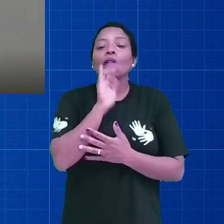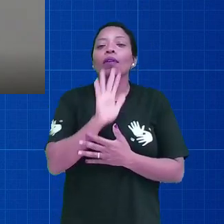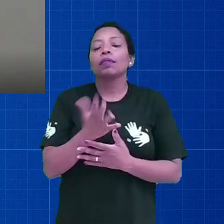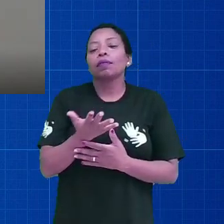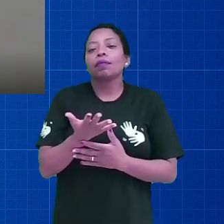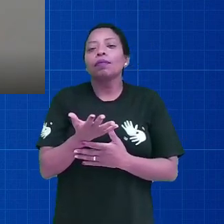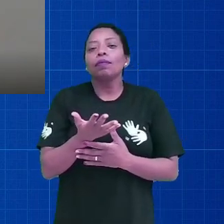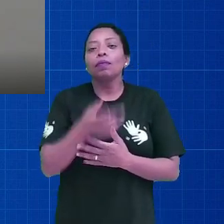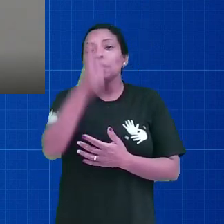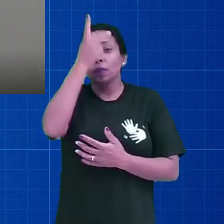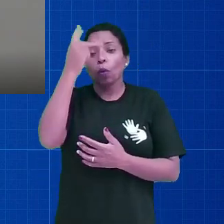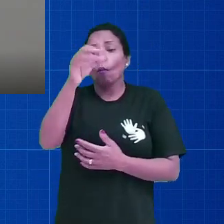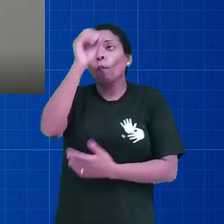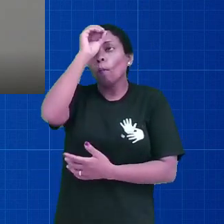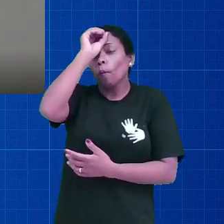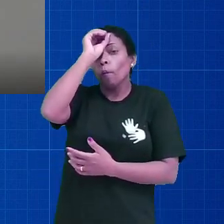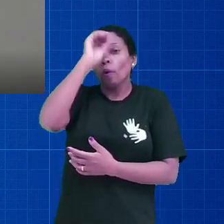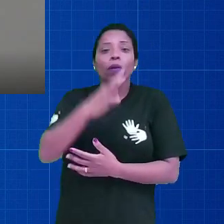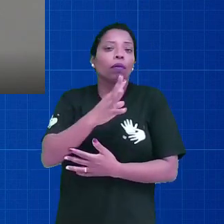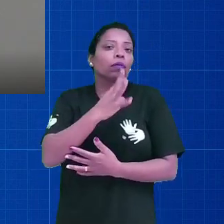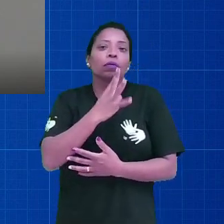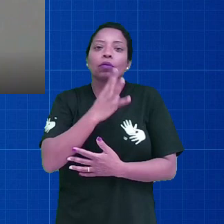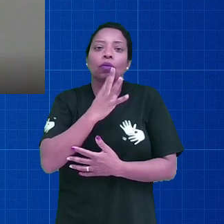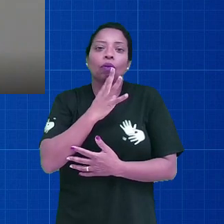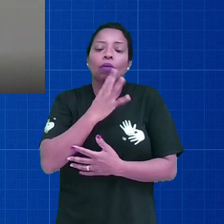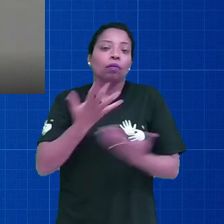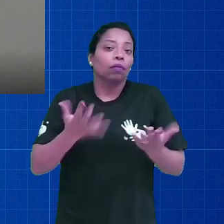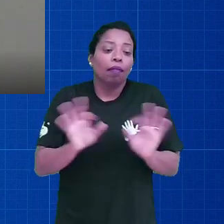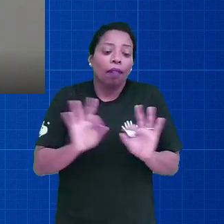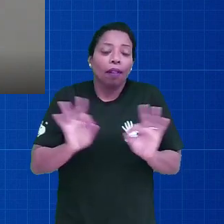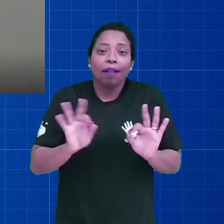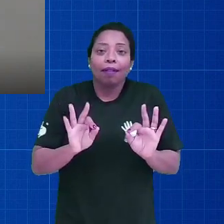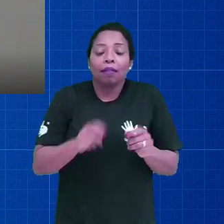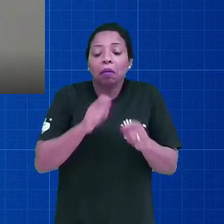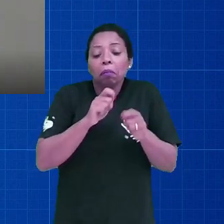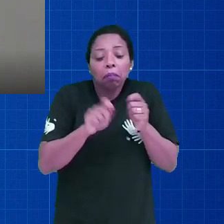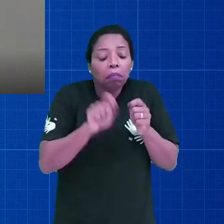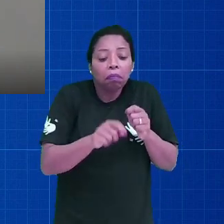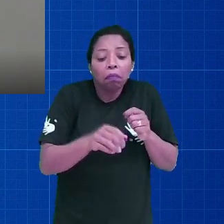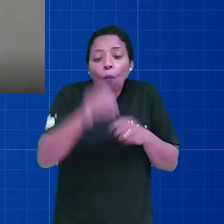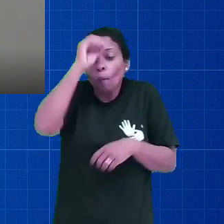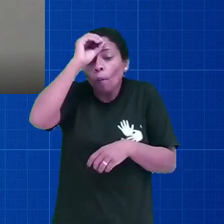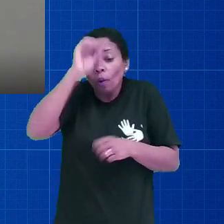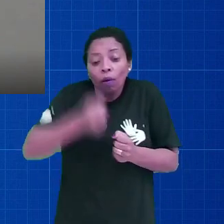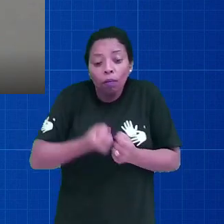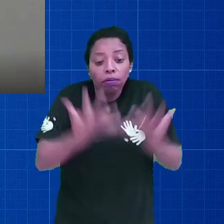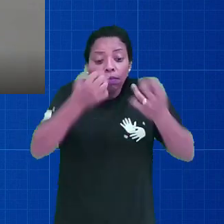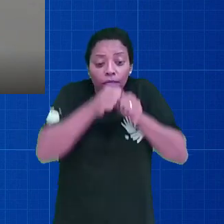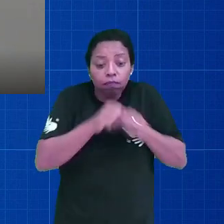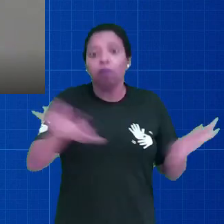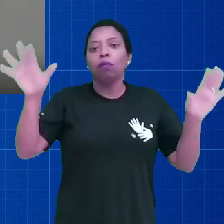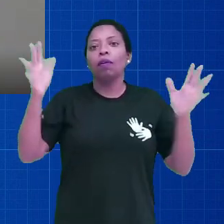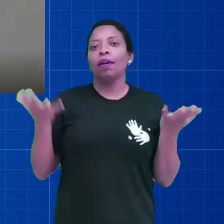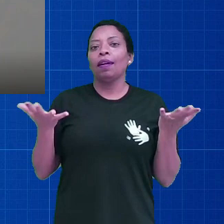diz que é analfabetismo ambiental, né, que a pessoa não sabe que aquilo pode causar um dano ao ambiente. A gente tem que trabalhar